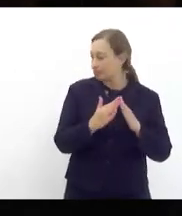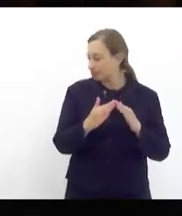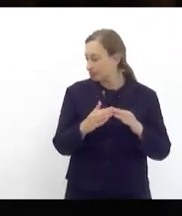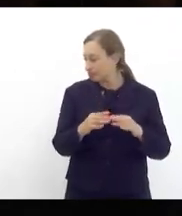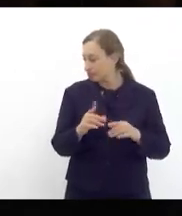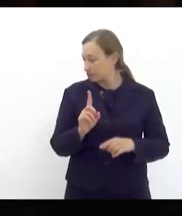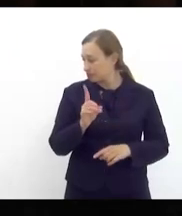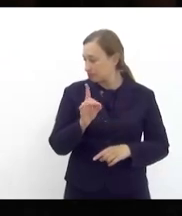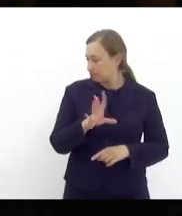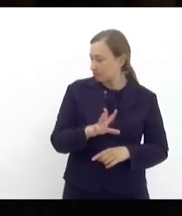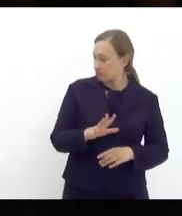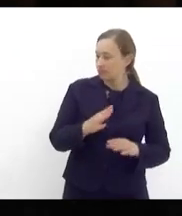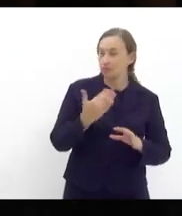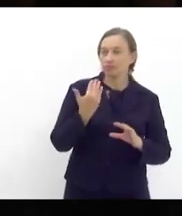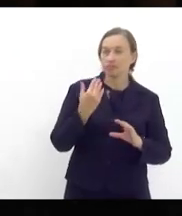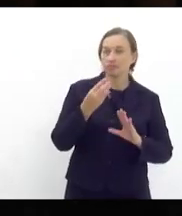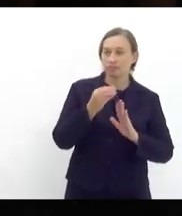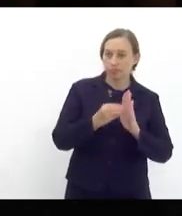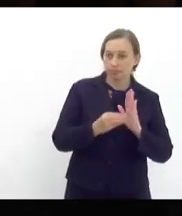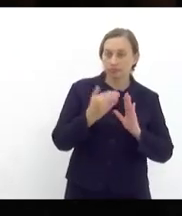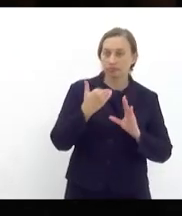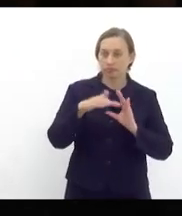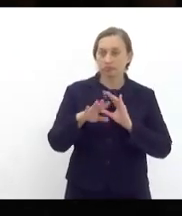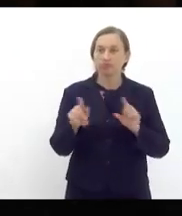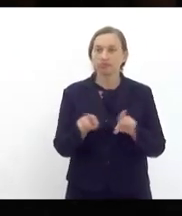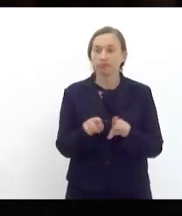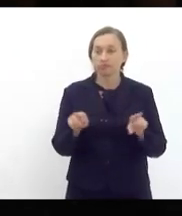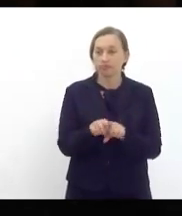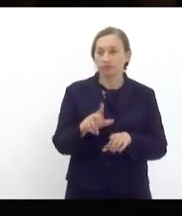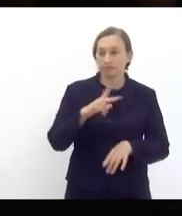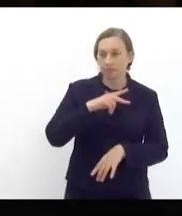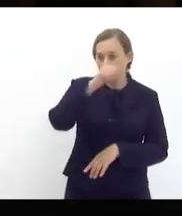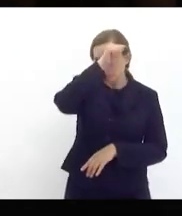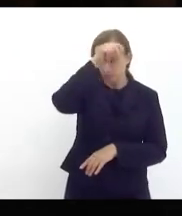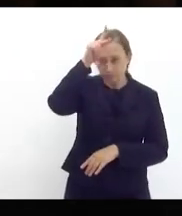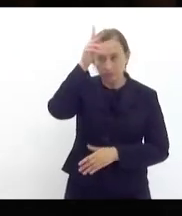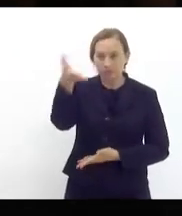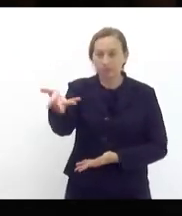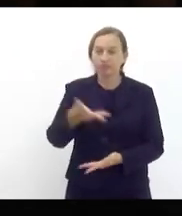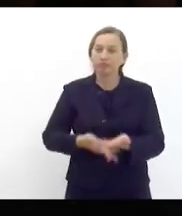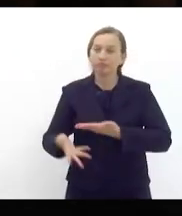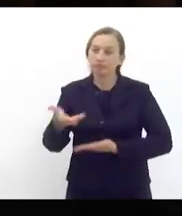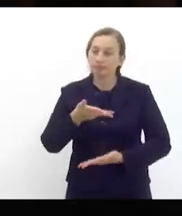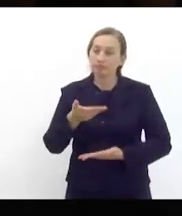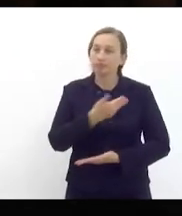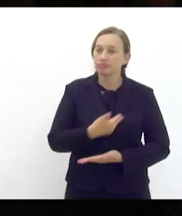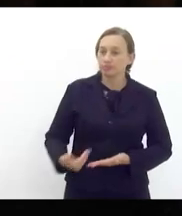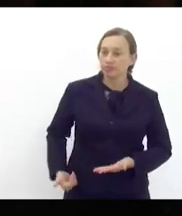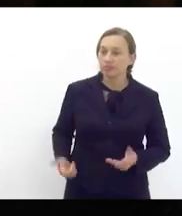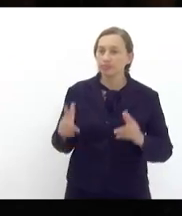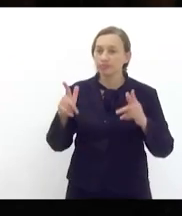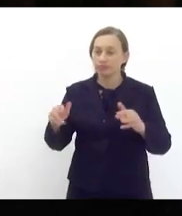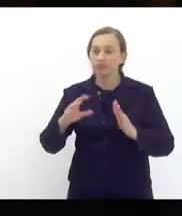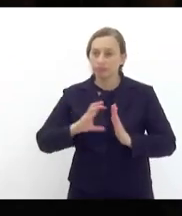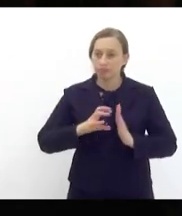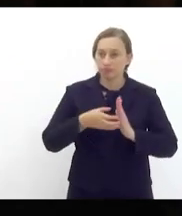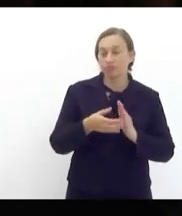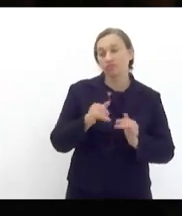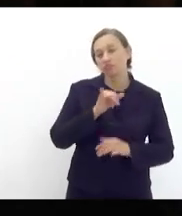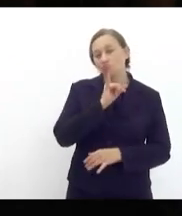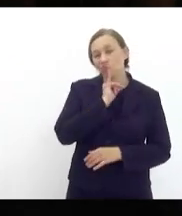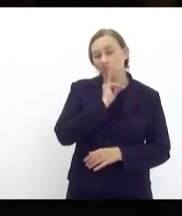não só, oficiaremos também a própria prefeitura, que é parceira do governador, são do mesmo partido, e,